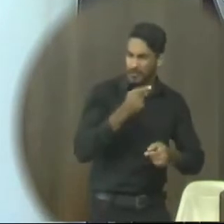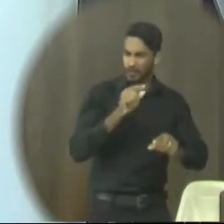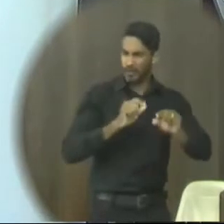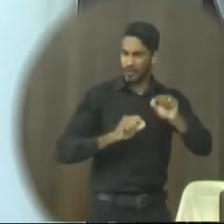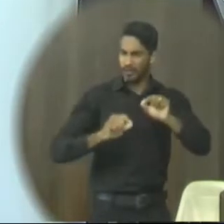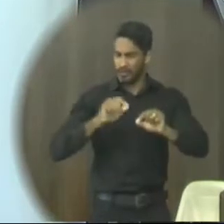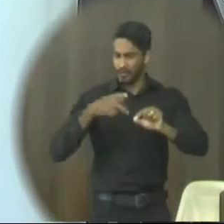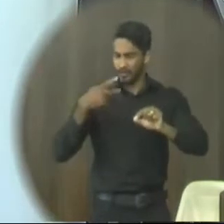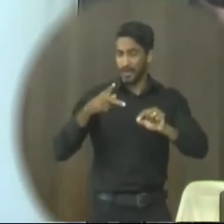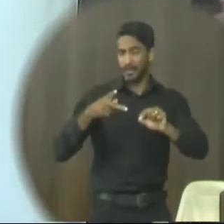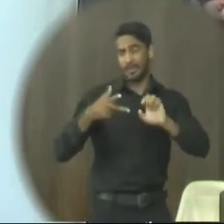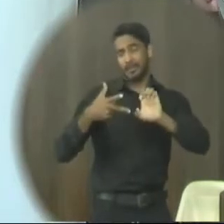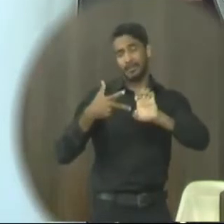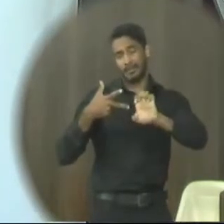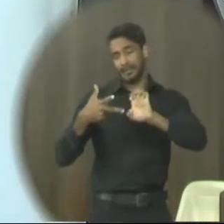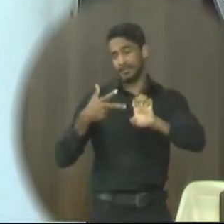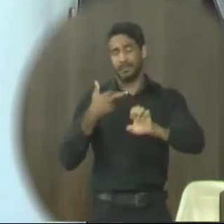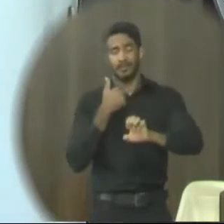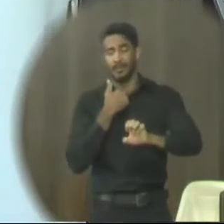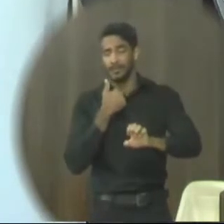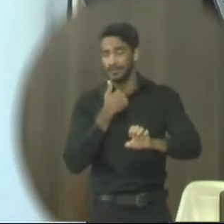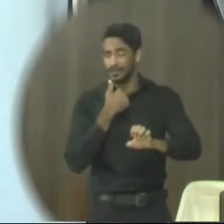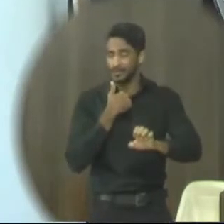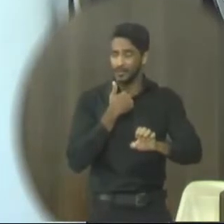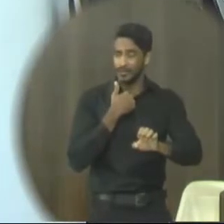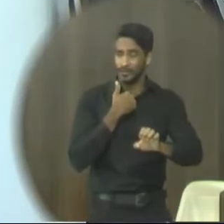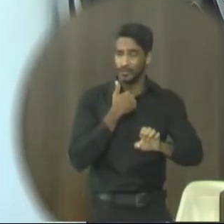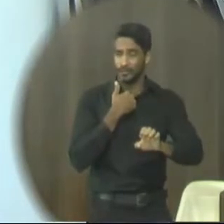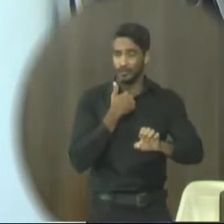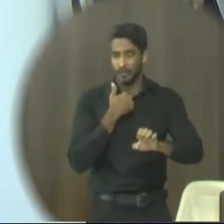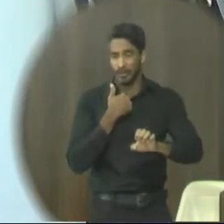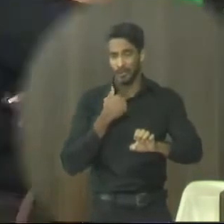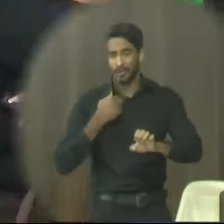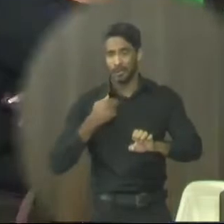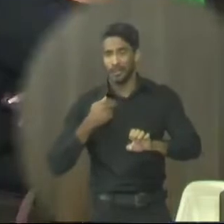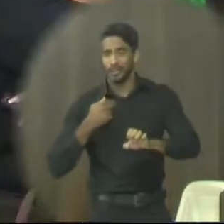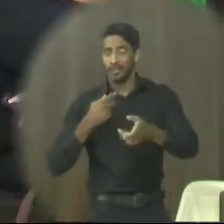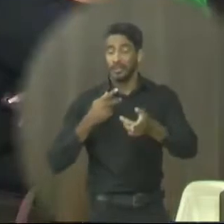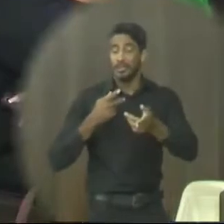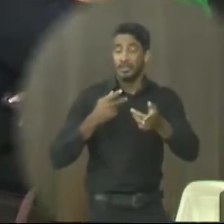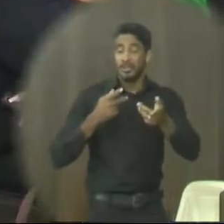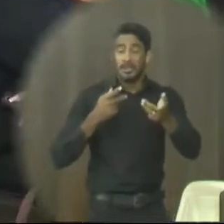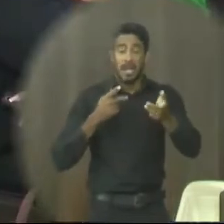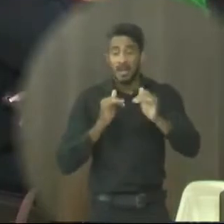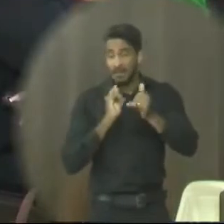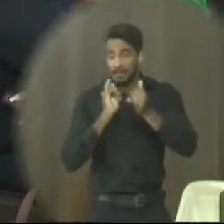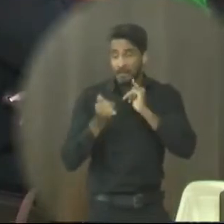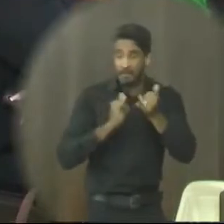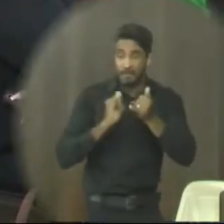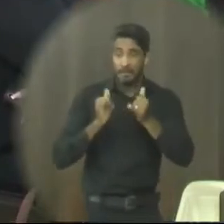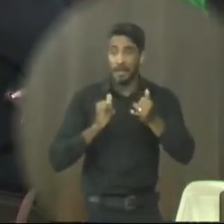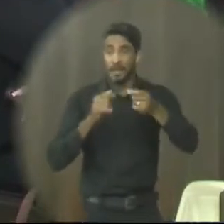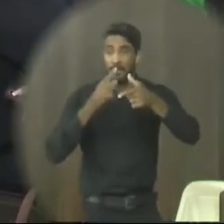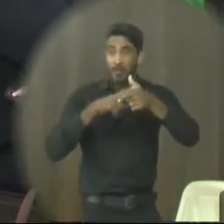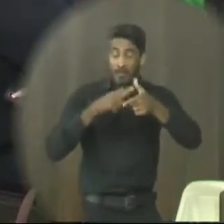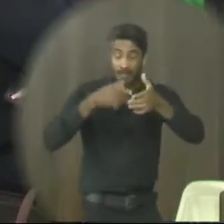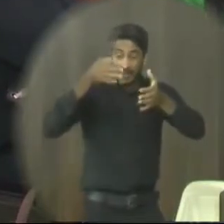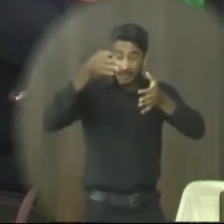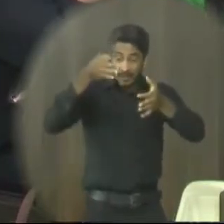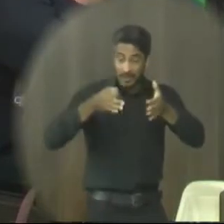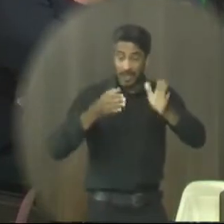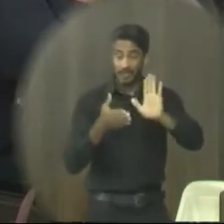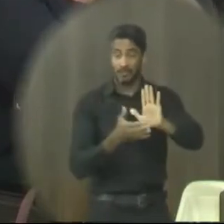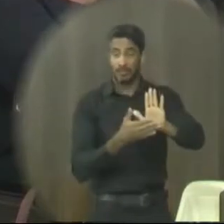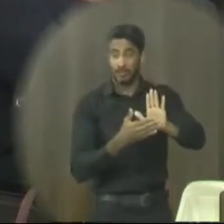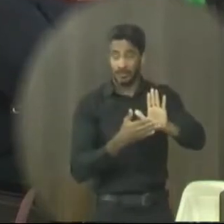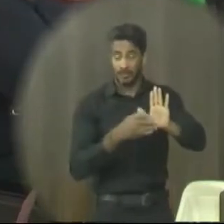o executivo. É que não pode-se prover situações concretas para por seus propostos